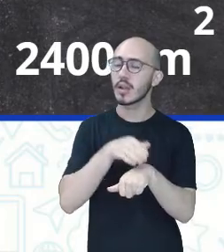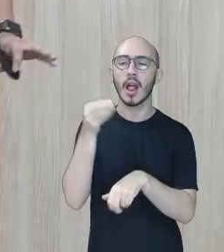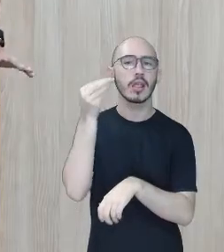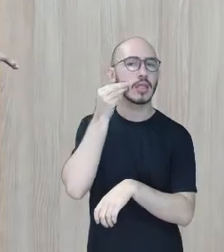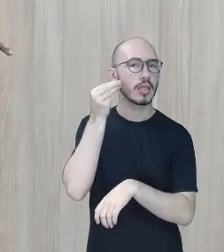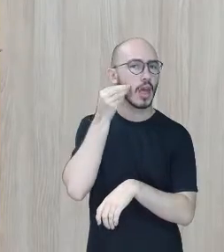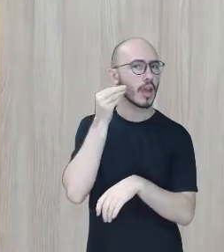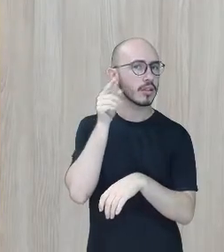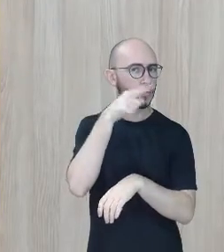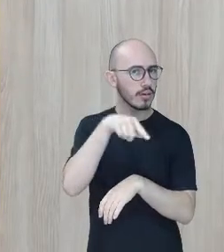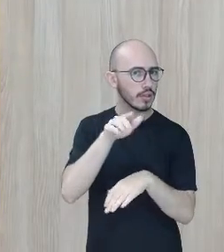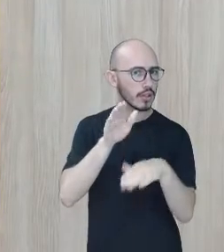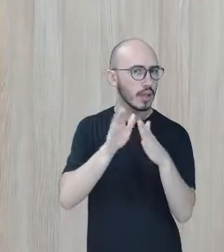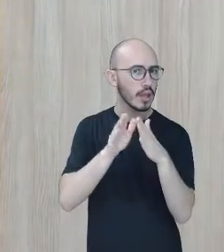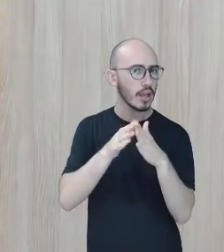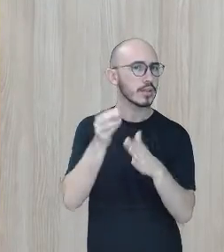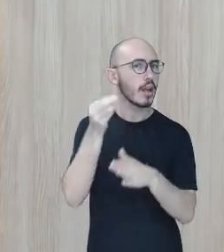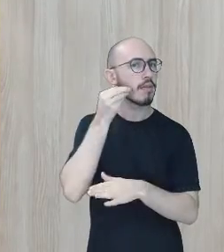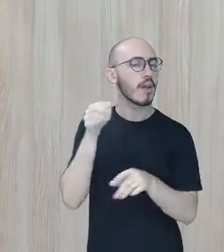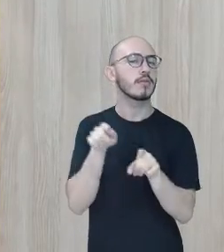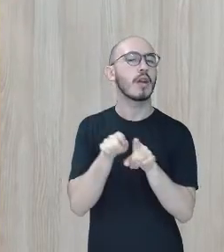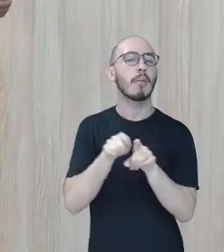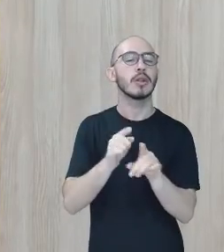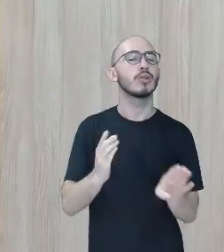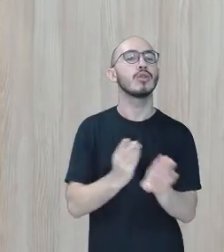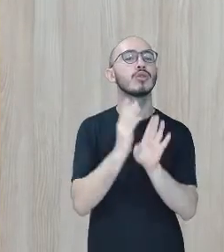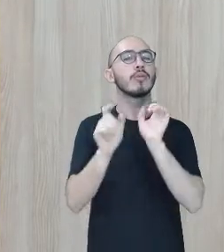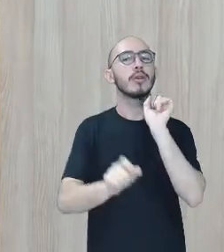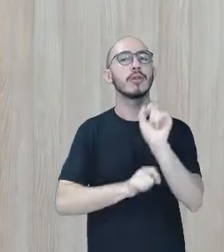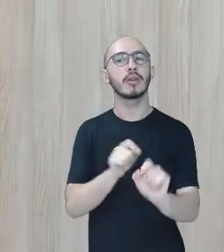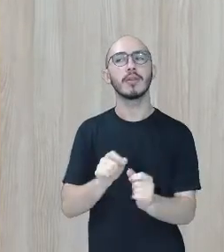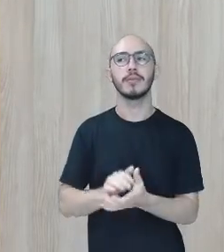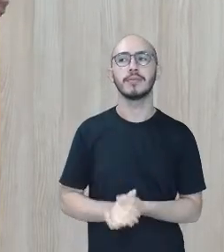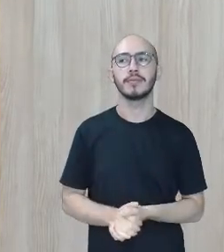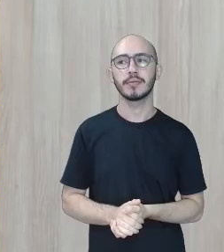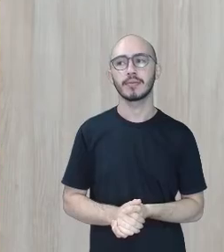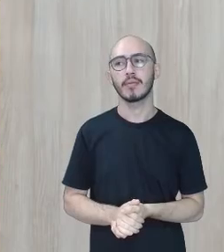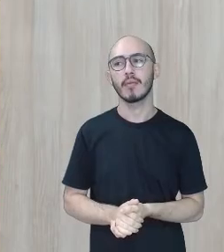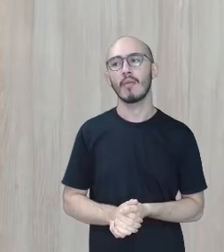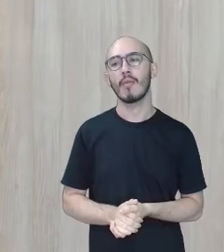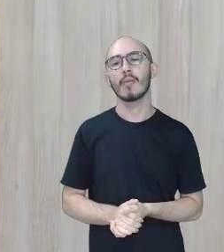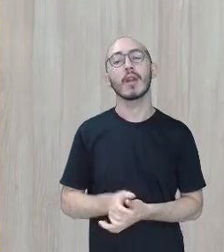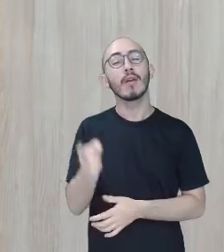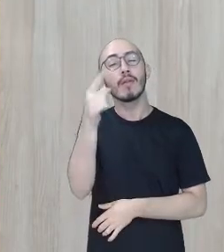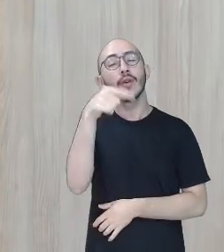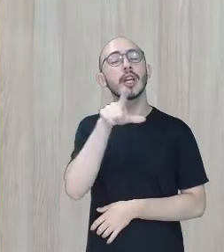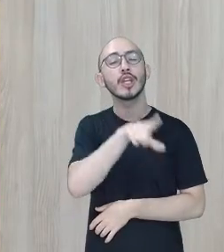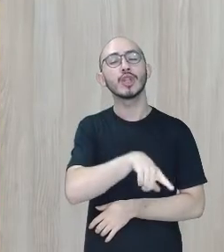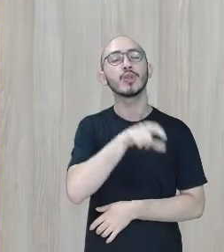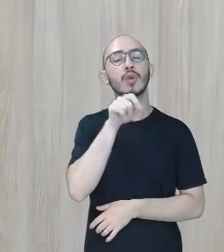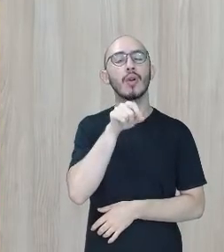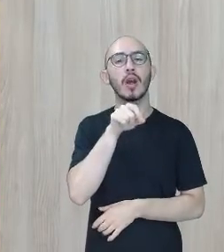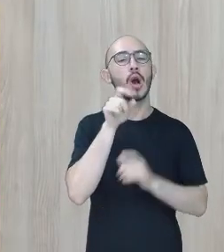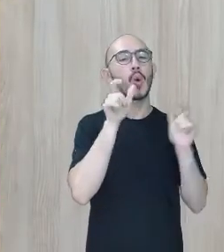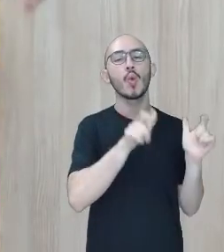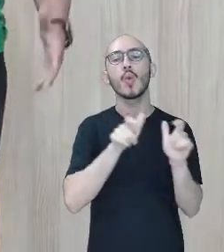experimento aí na sua casa, tá bom? Para você descobrir aí quanto mede a área, escolha um cômodo, tá, da sua casa